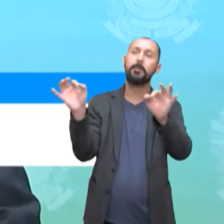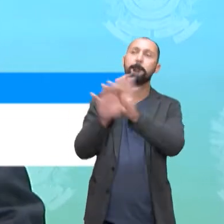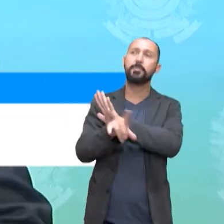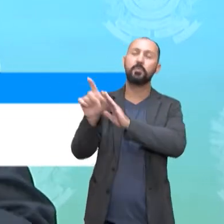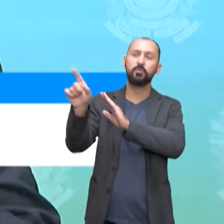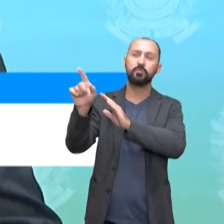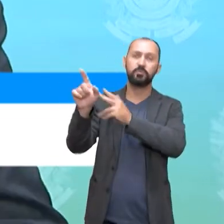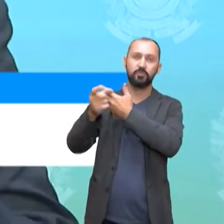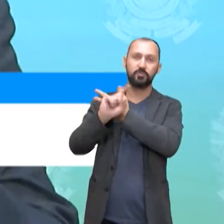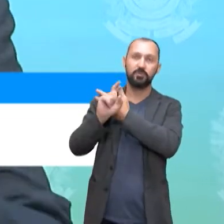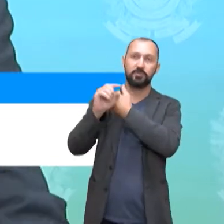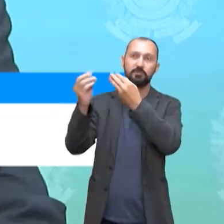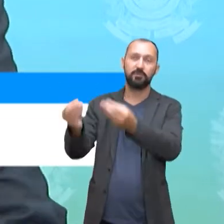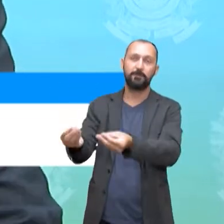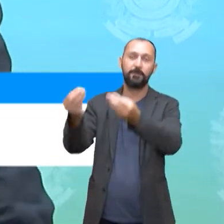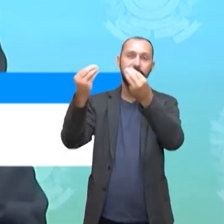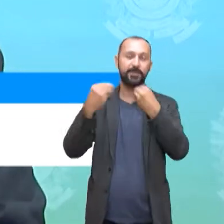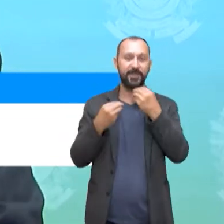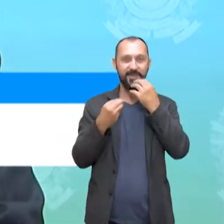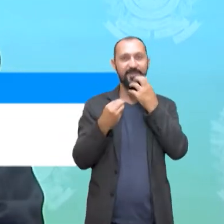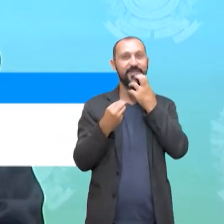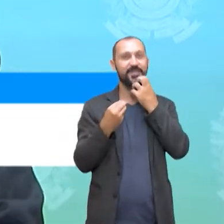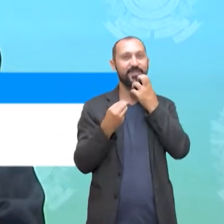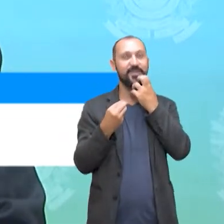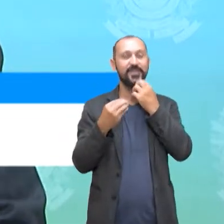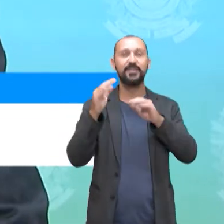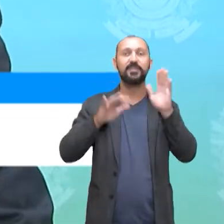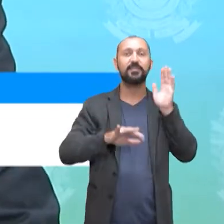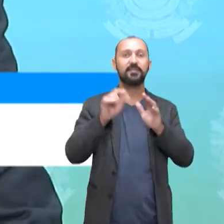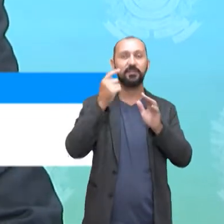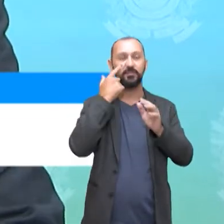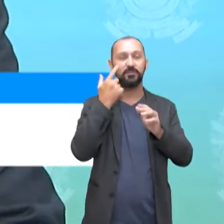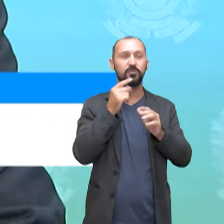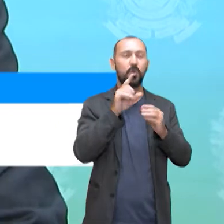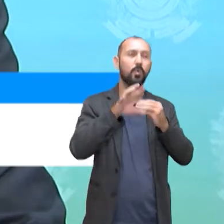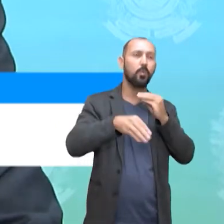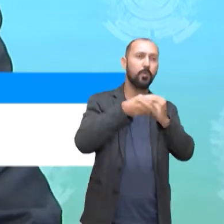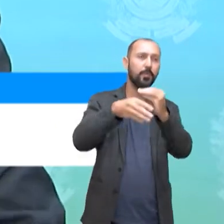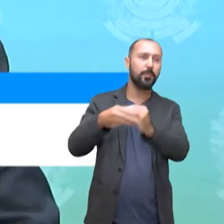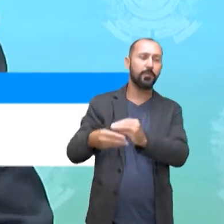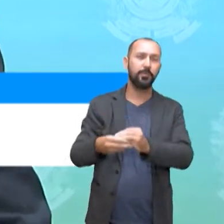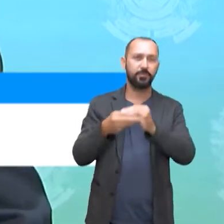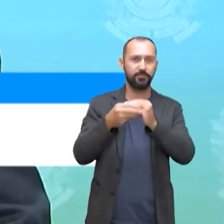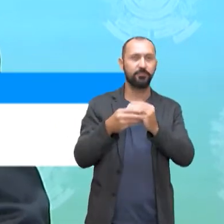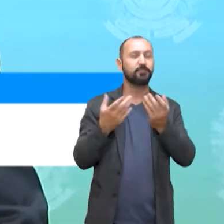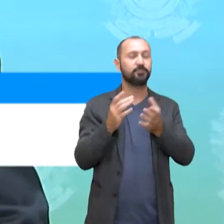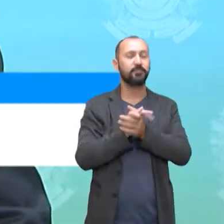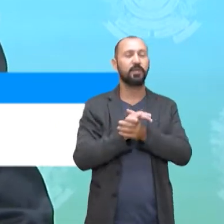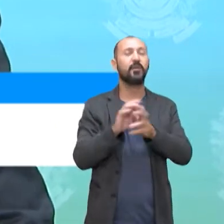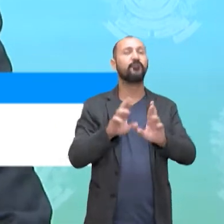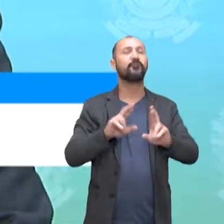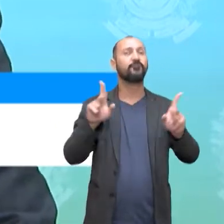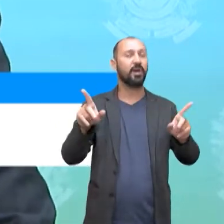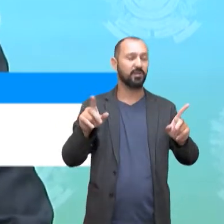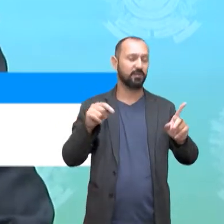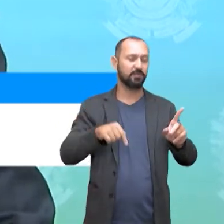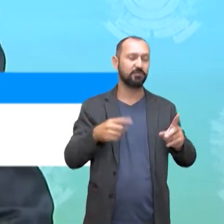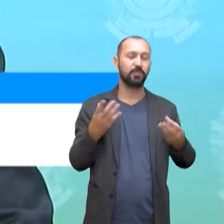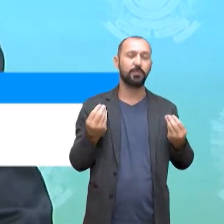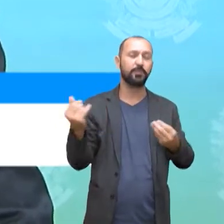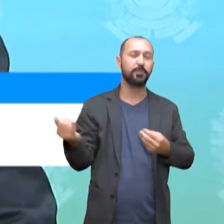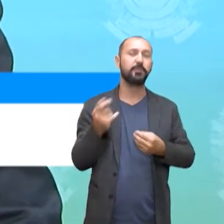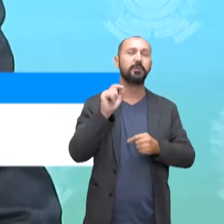a peça orçamentária já vem pronto do executivo para o legislativo, e às vezes a gente apresenta alguma emenda aqui e ali. Então, essa diferença é